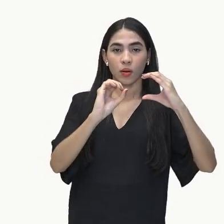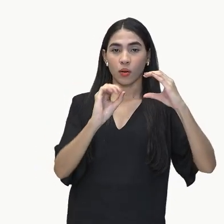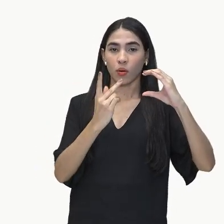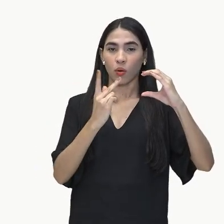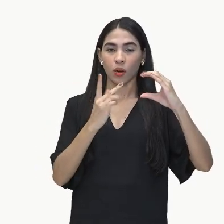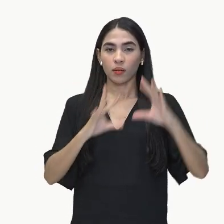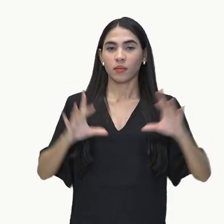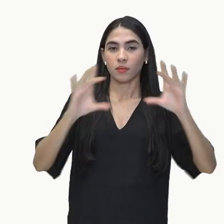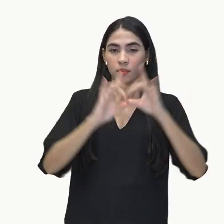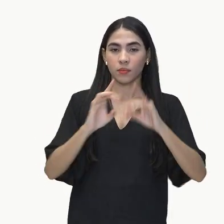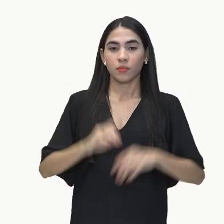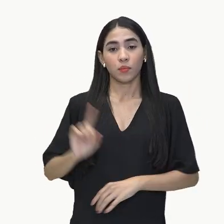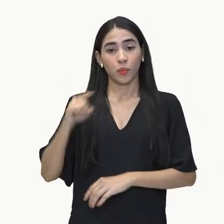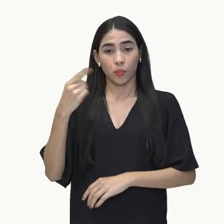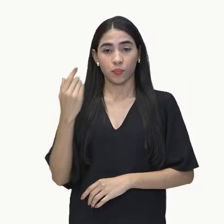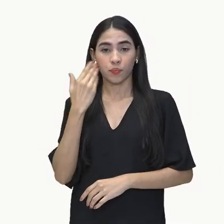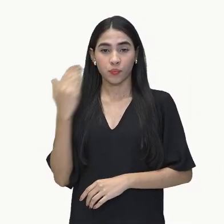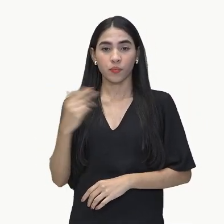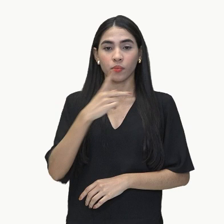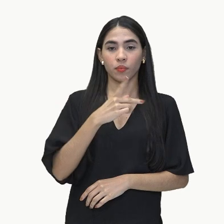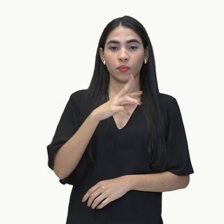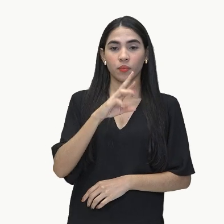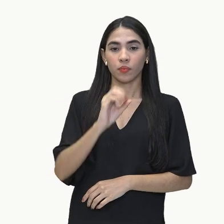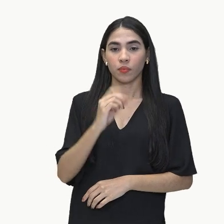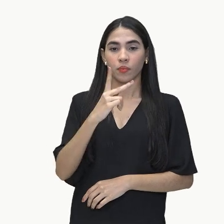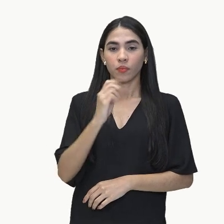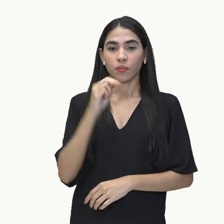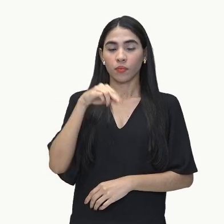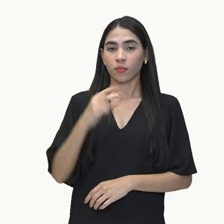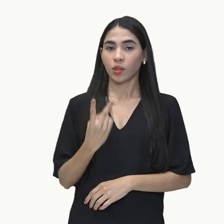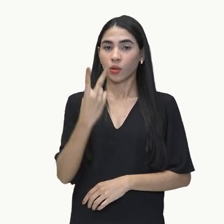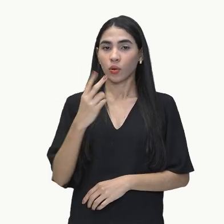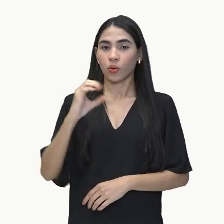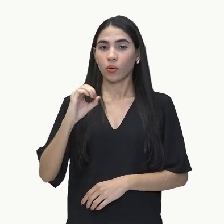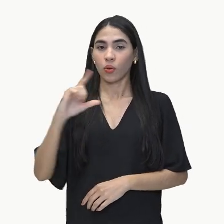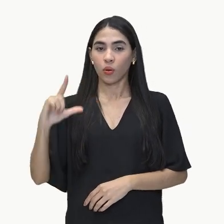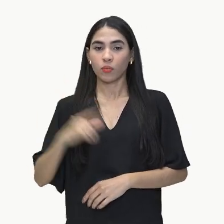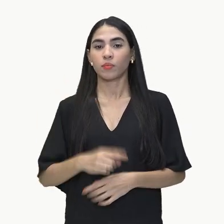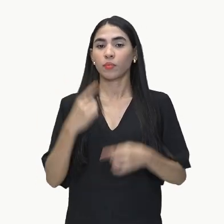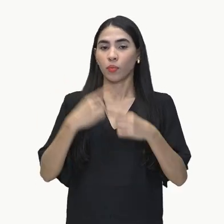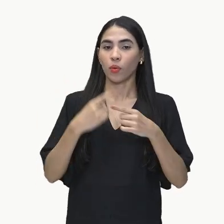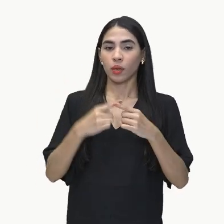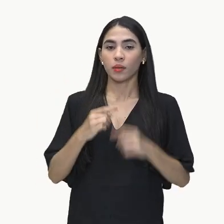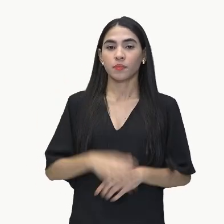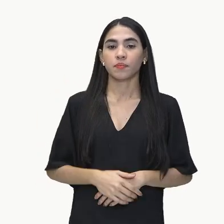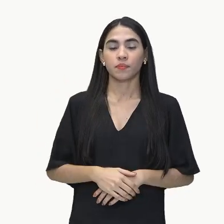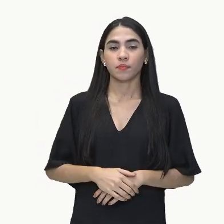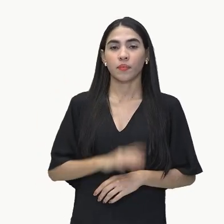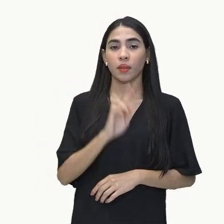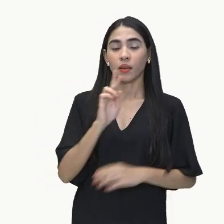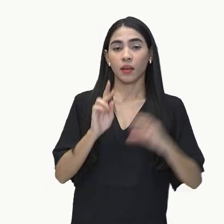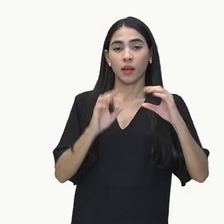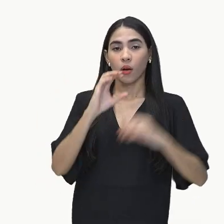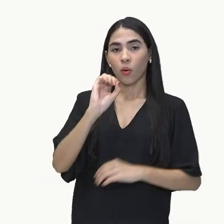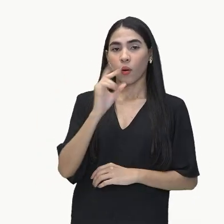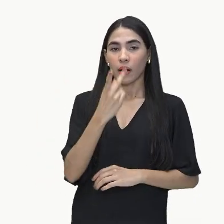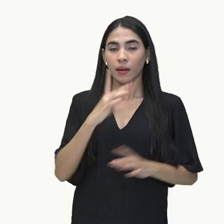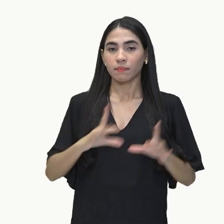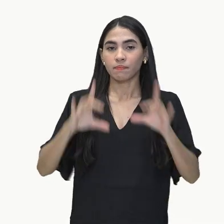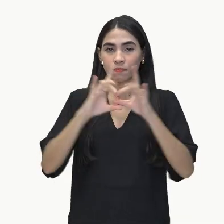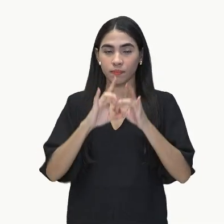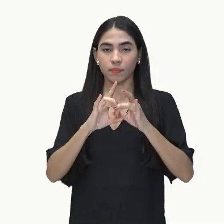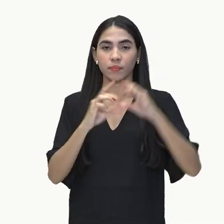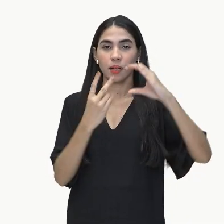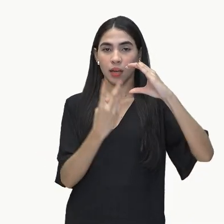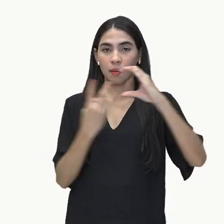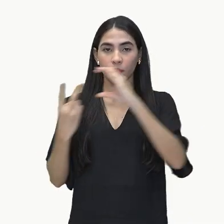Esse outro, propan-2-ol, porque a hidroxila está aqui, ó, no carbono 2. Está aqui a hidroxila. E aí